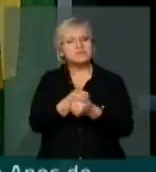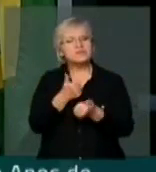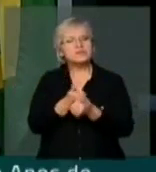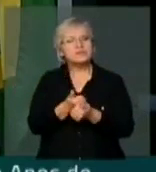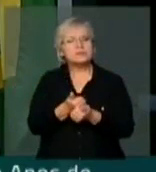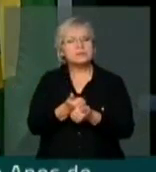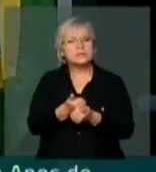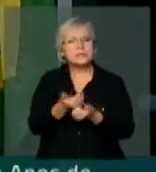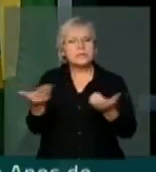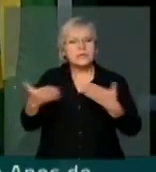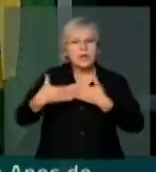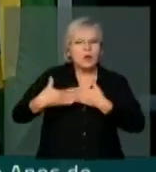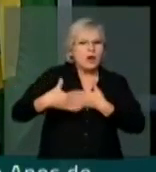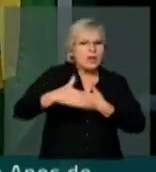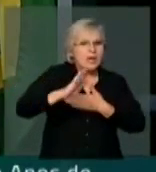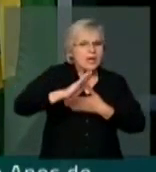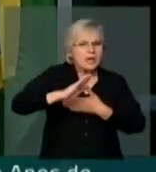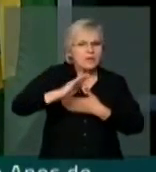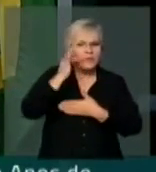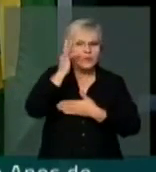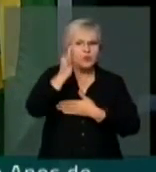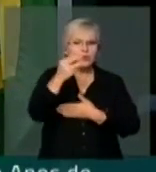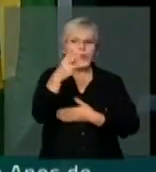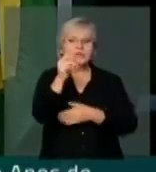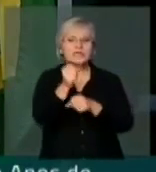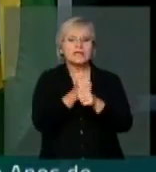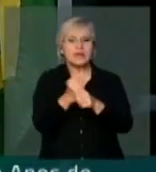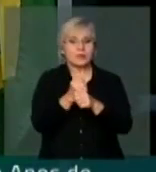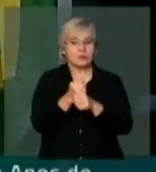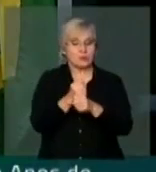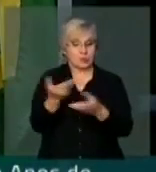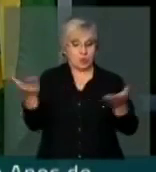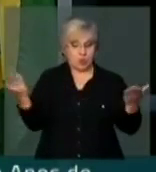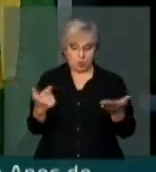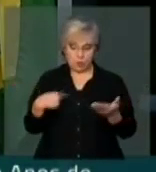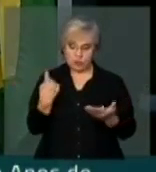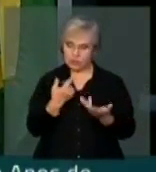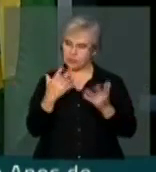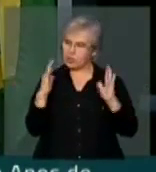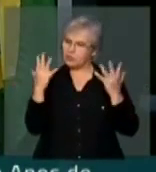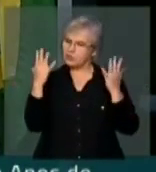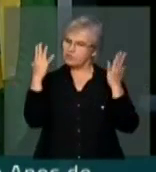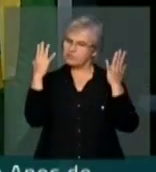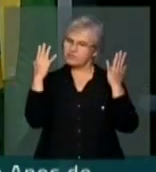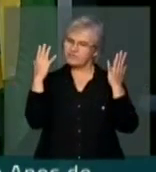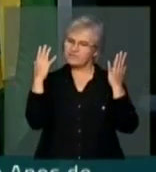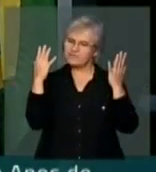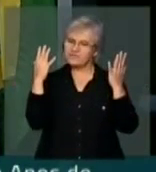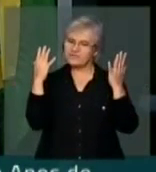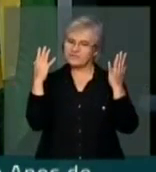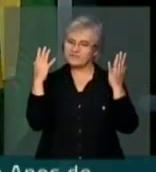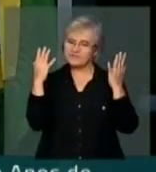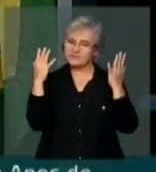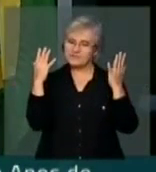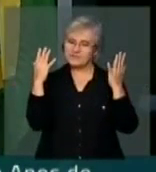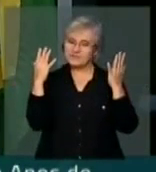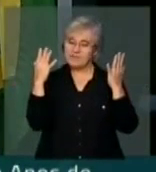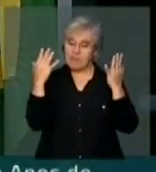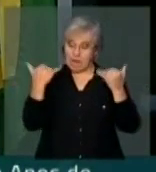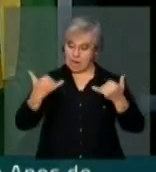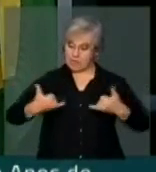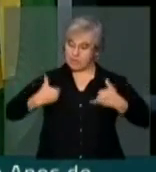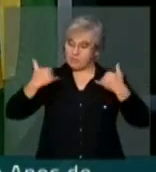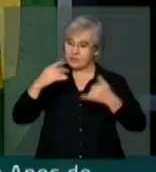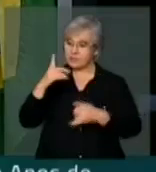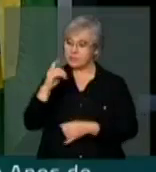daqui outros 30? Se nós nos festejamos, se hoje nós festejamos o aniversário